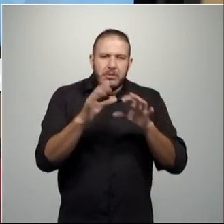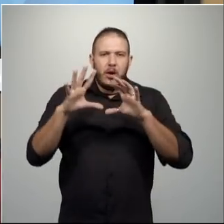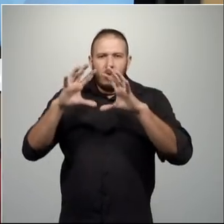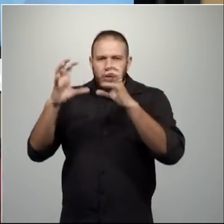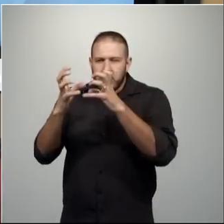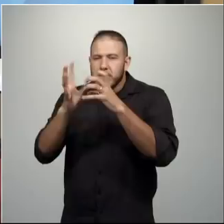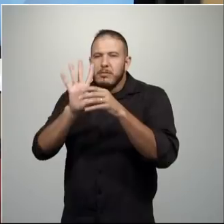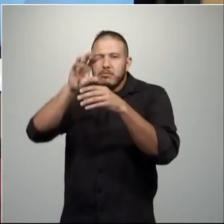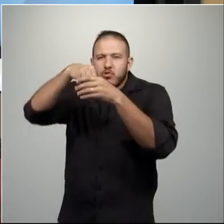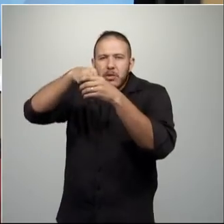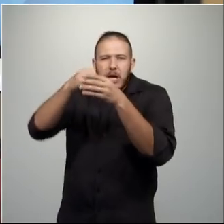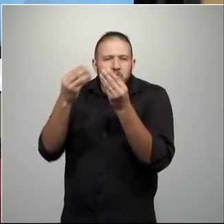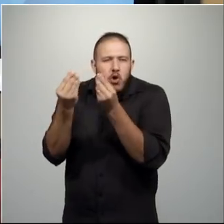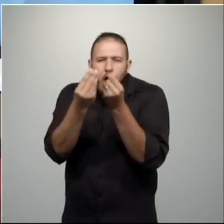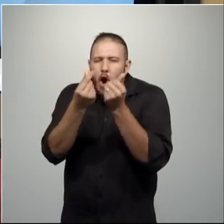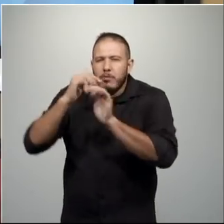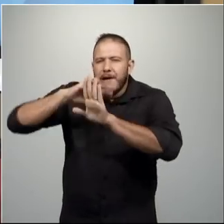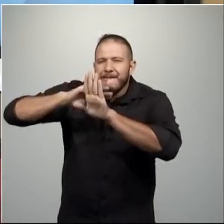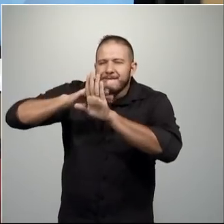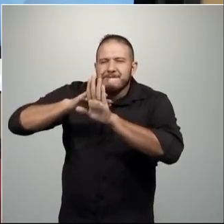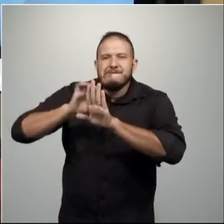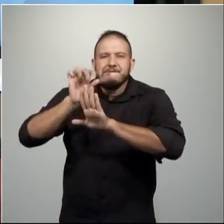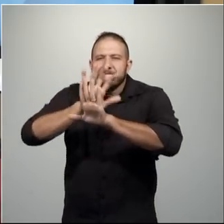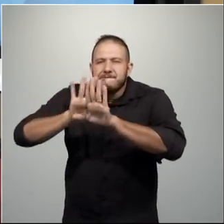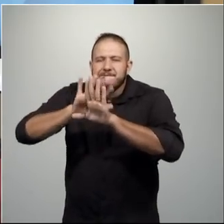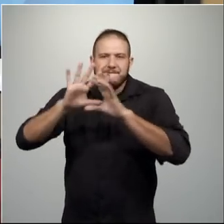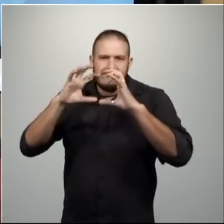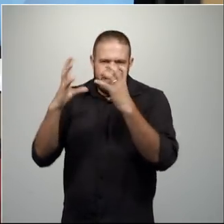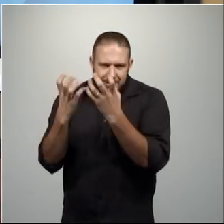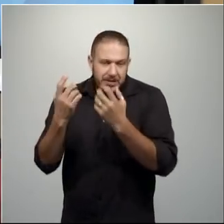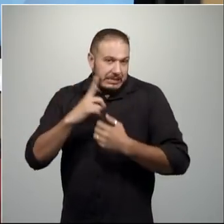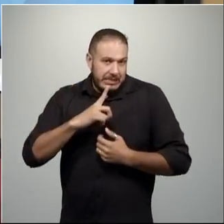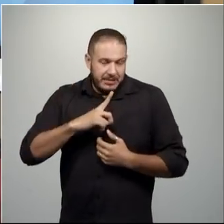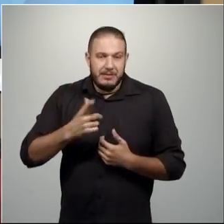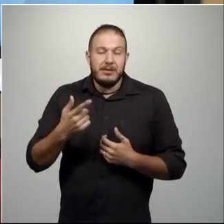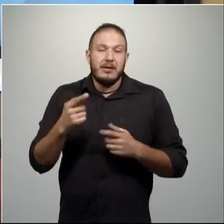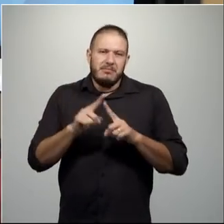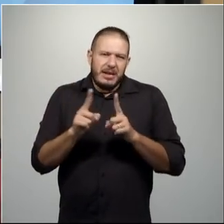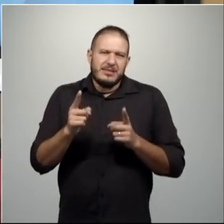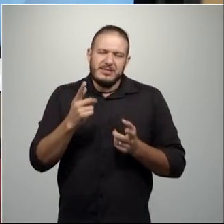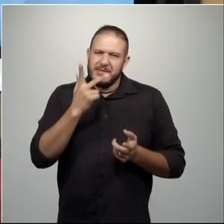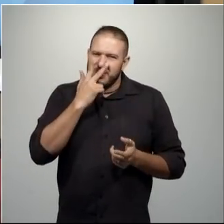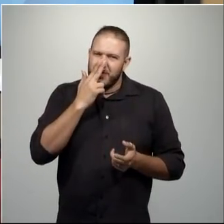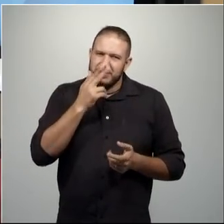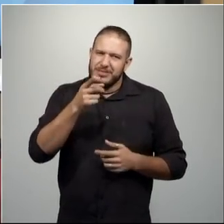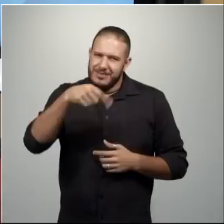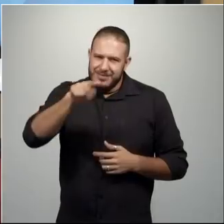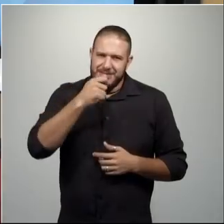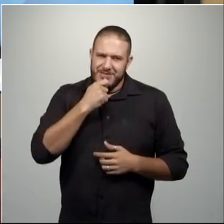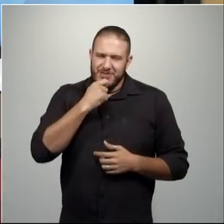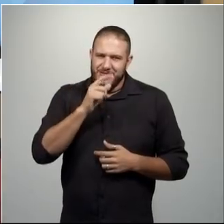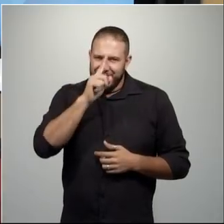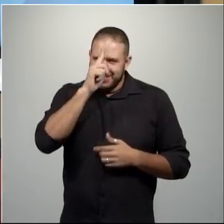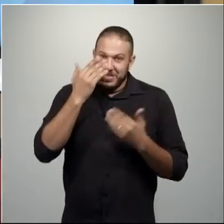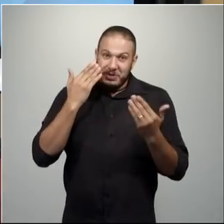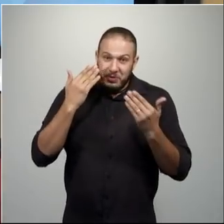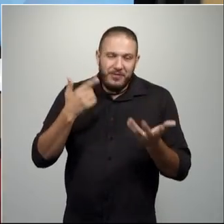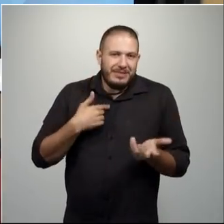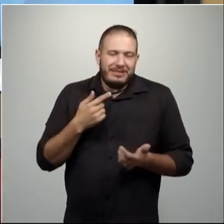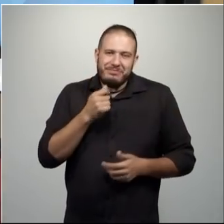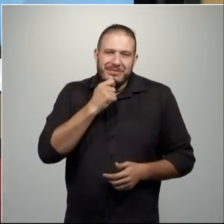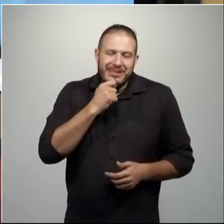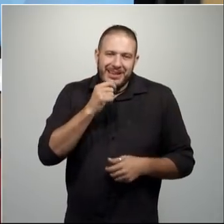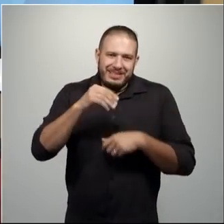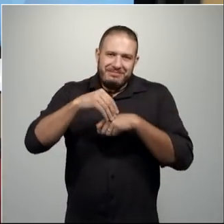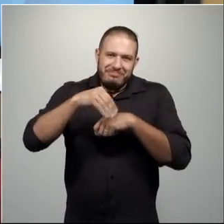dentro que tem por trás das nuvens computação ah mas acho que vocês vão ainda ter dúvidas porque